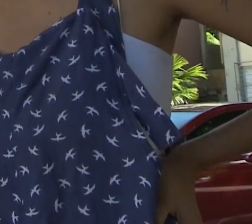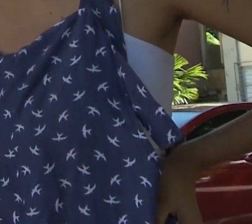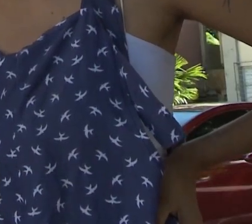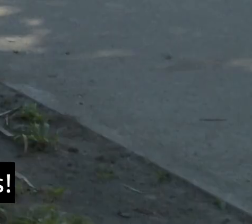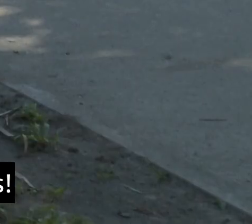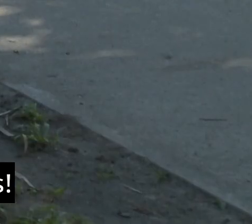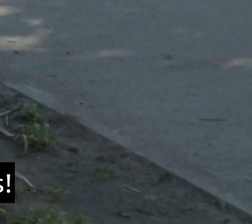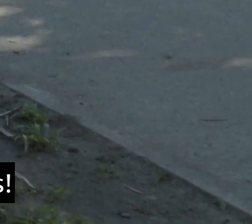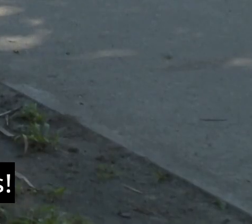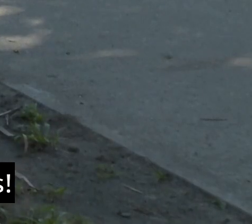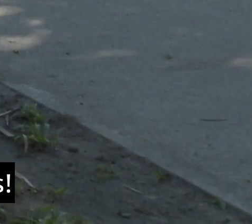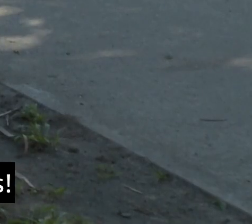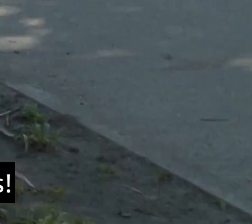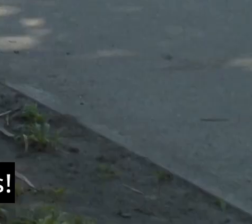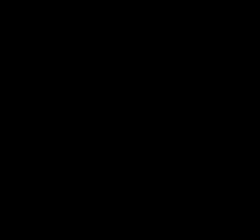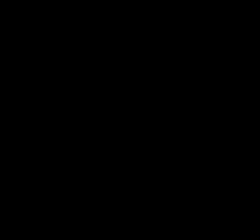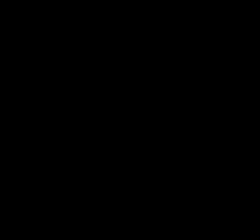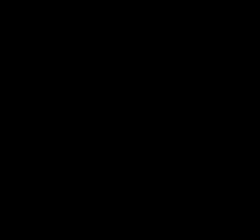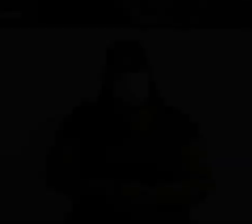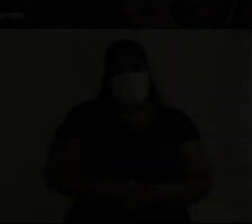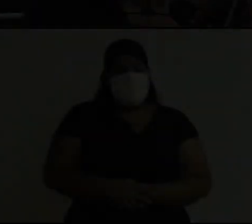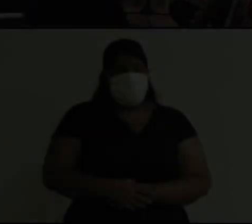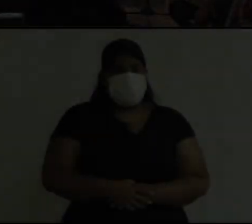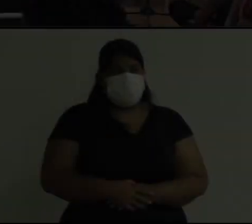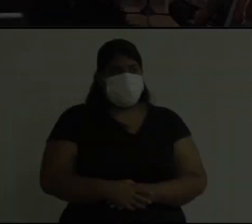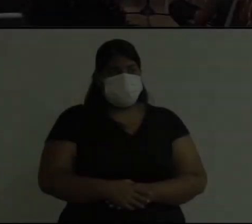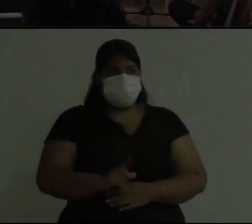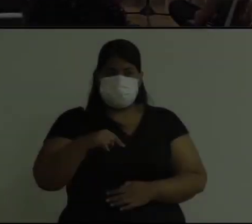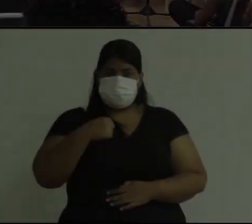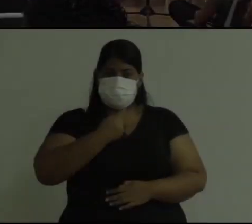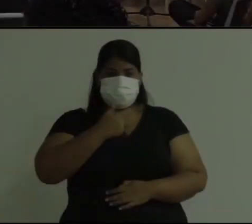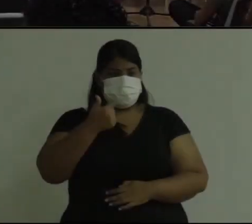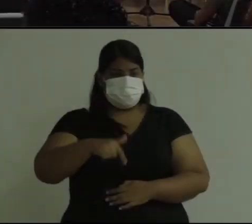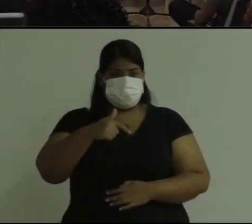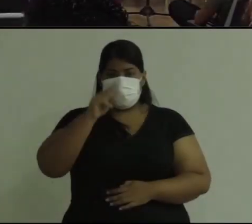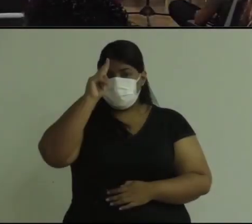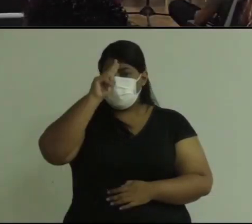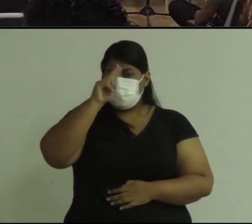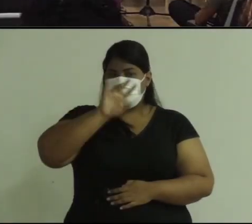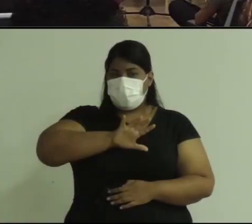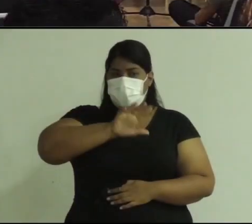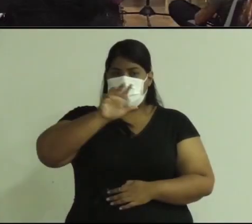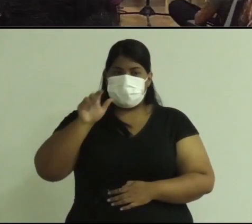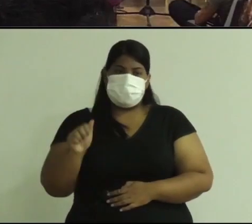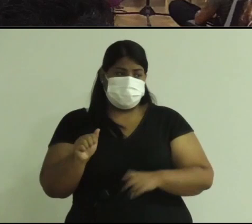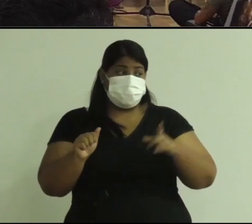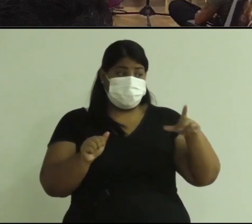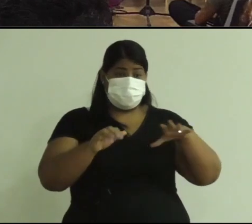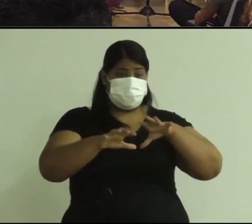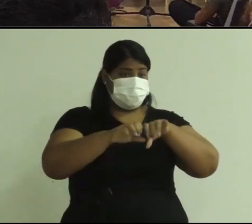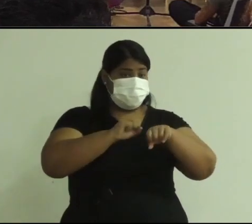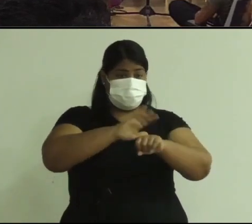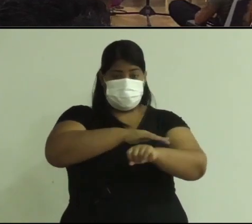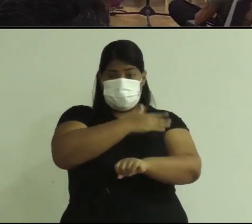líder negro? Se tiver, não está nos meus livros. A gente não tinha história da África. Eu fiz toda a minha formação,